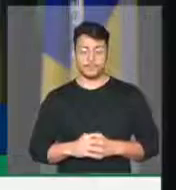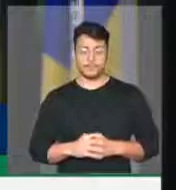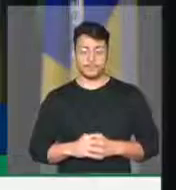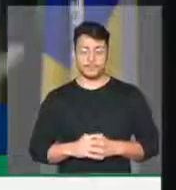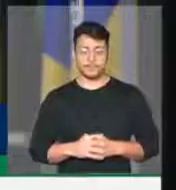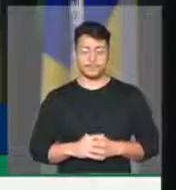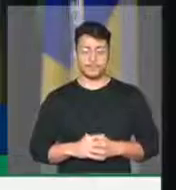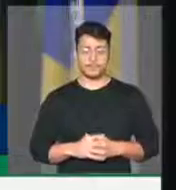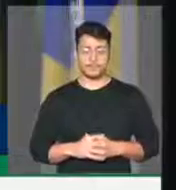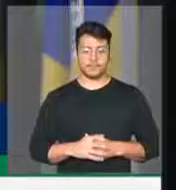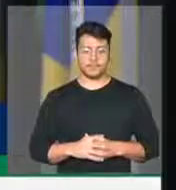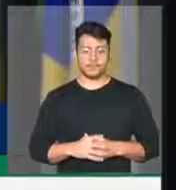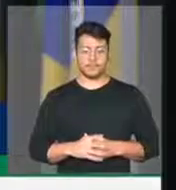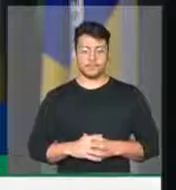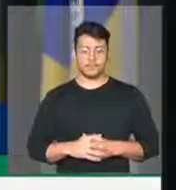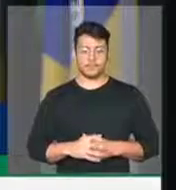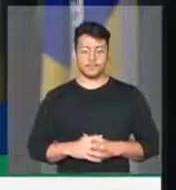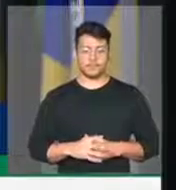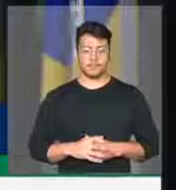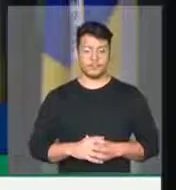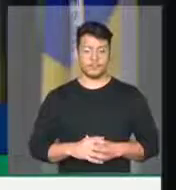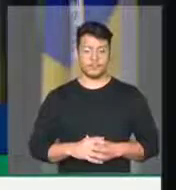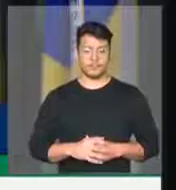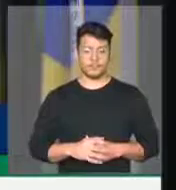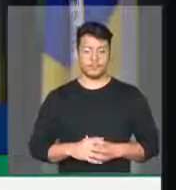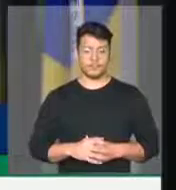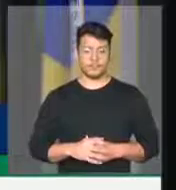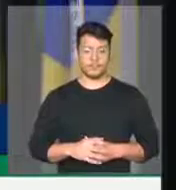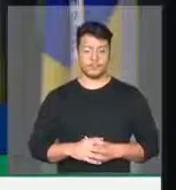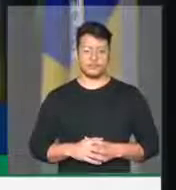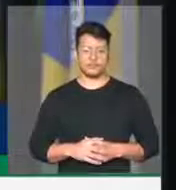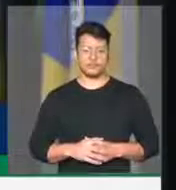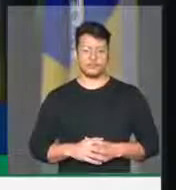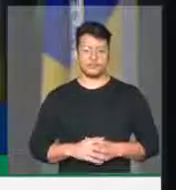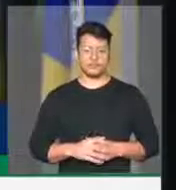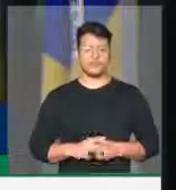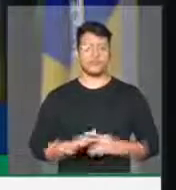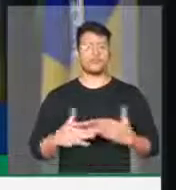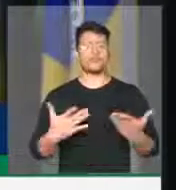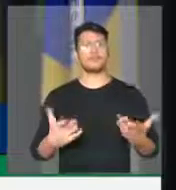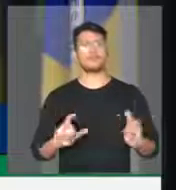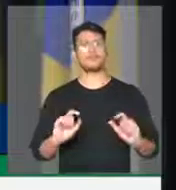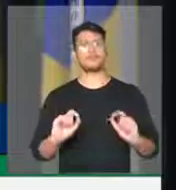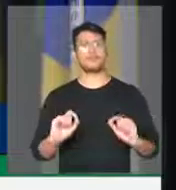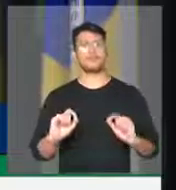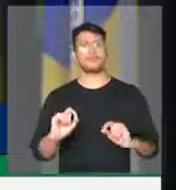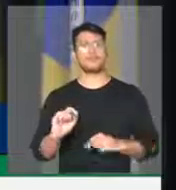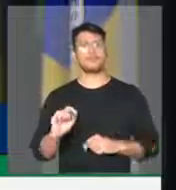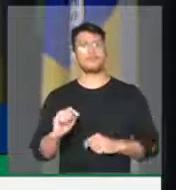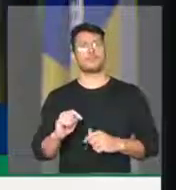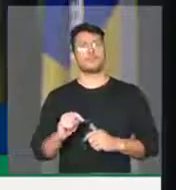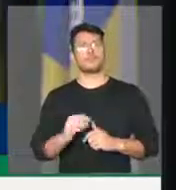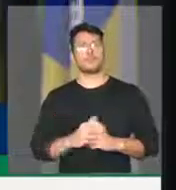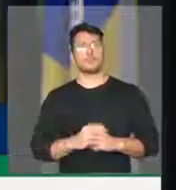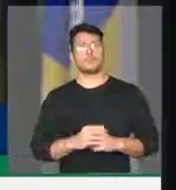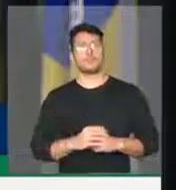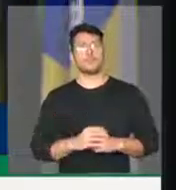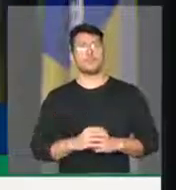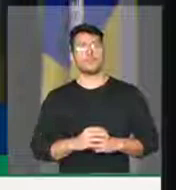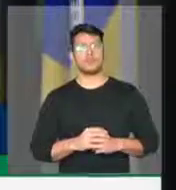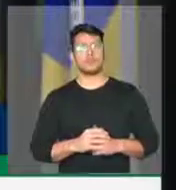Ela foi nomeada conselheira pelo Quinto Constitucional e o Quinto Constitucional poucas vezes teve um acerto